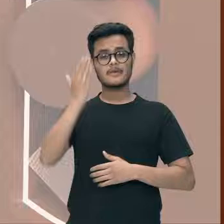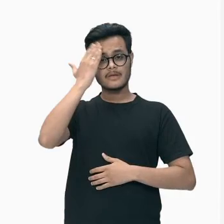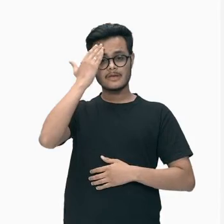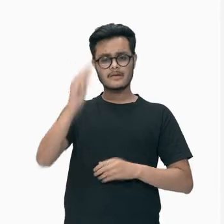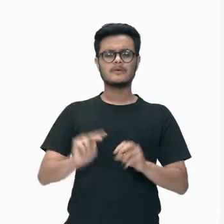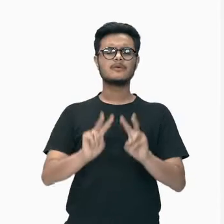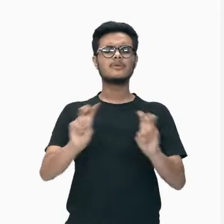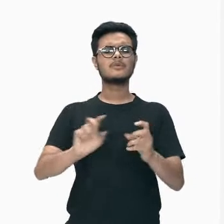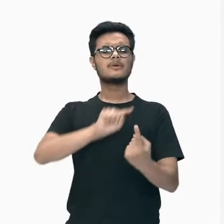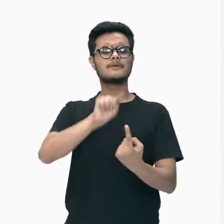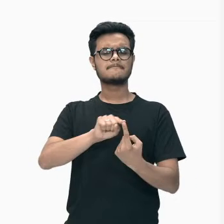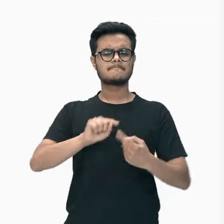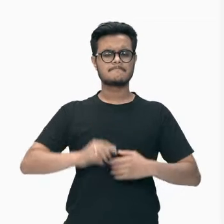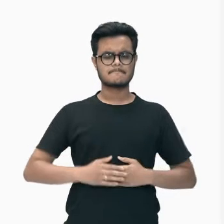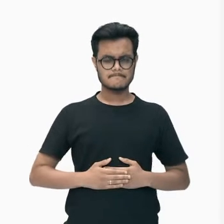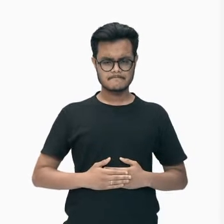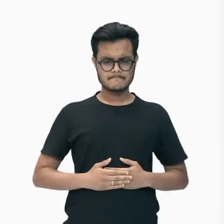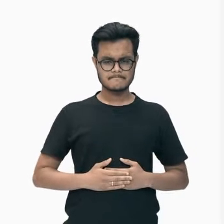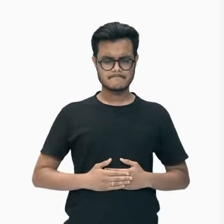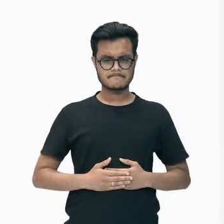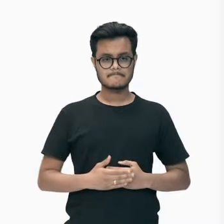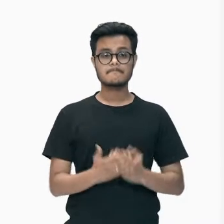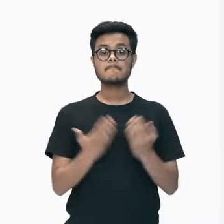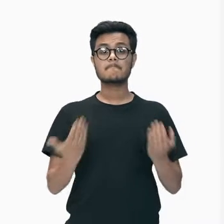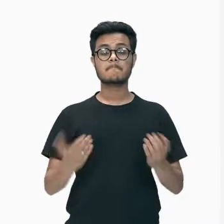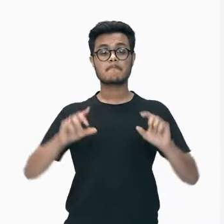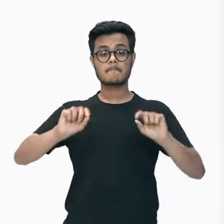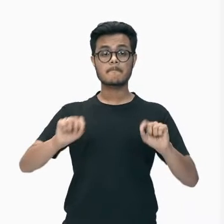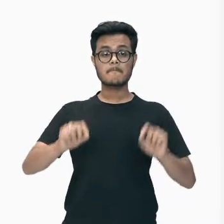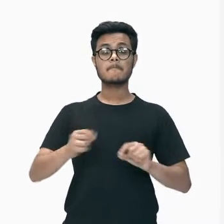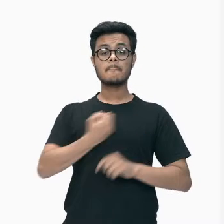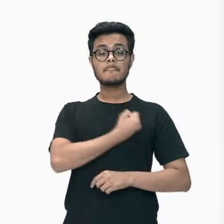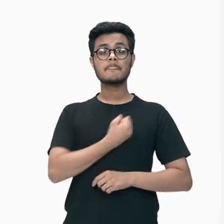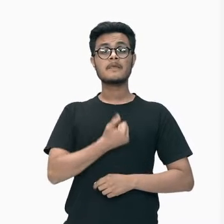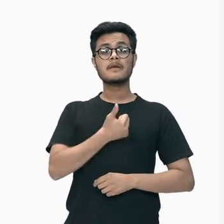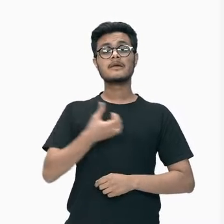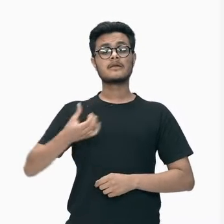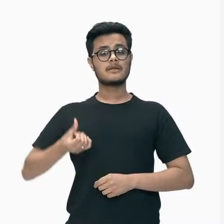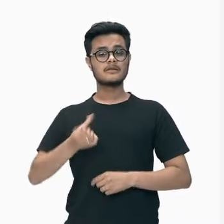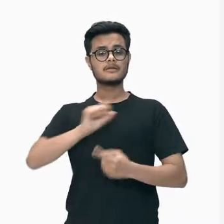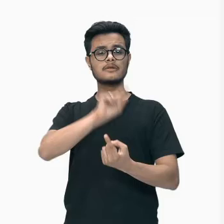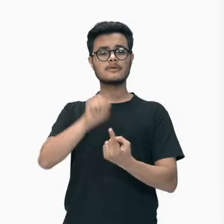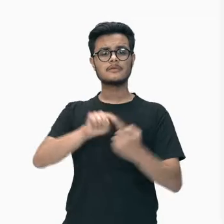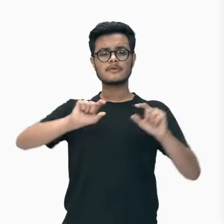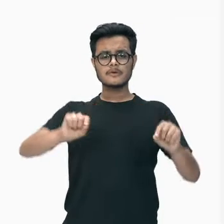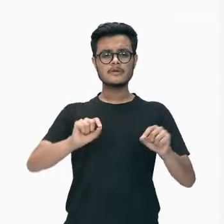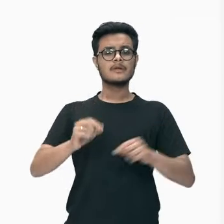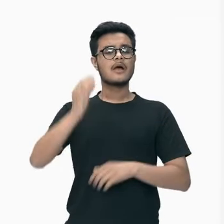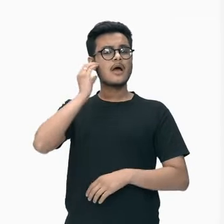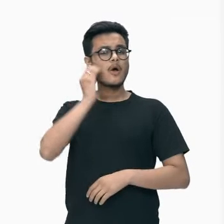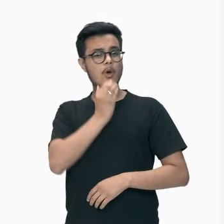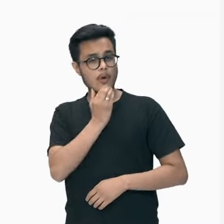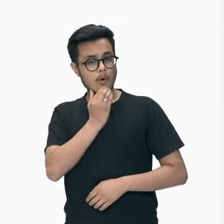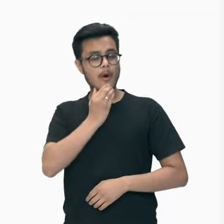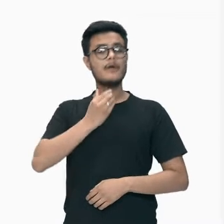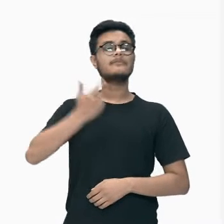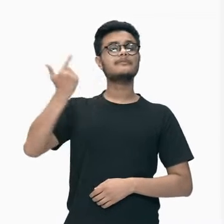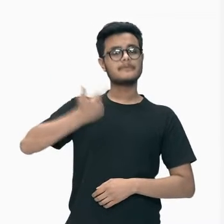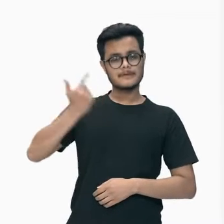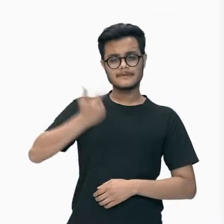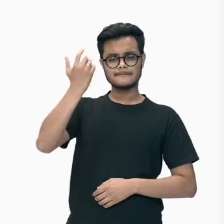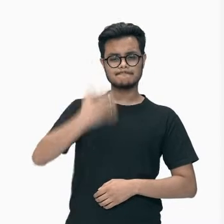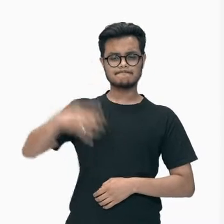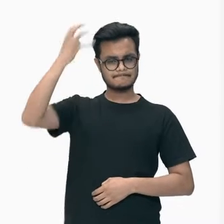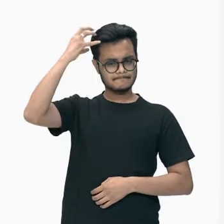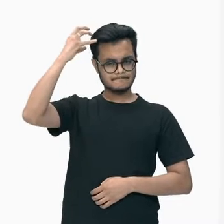de conhecimento da nossa aula. A aula de número 16 tem como objeto de conhecimento o reinado do Dom